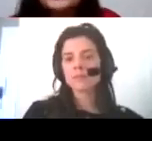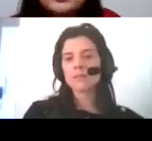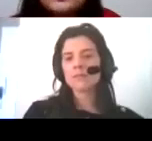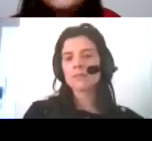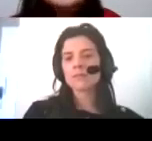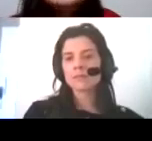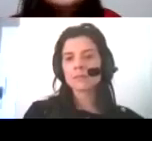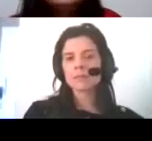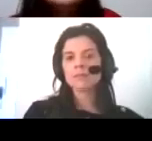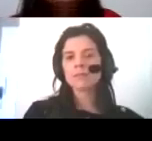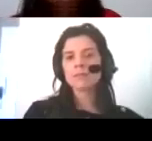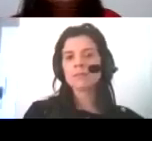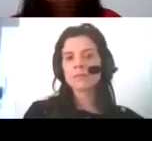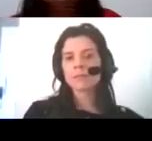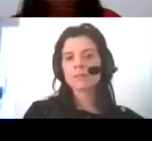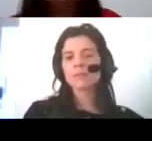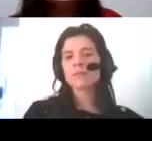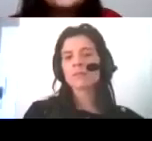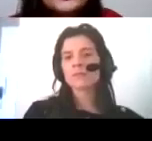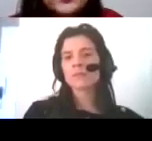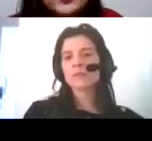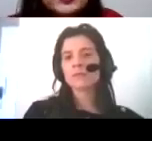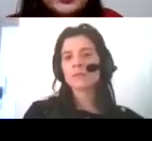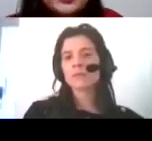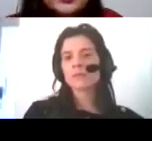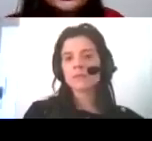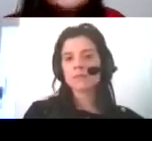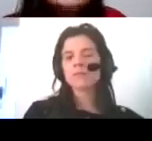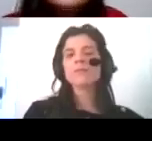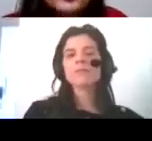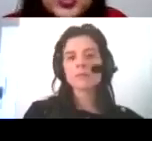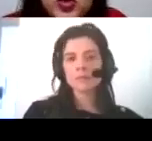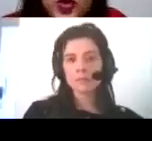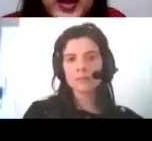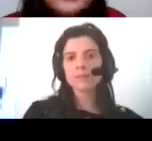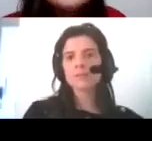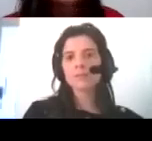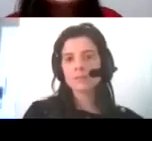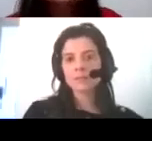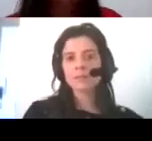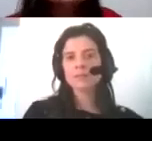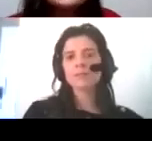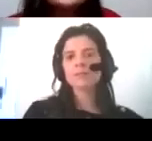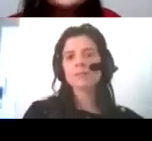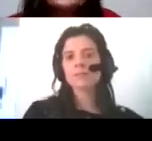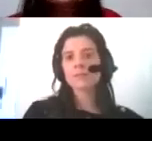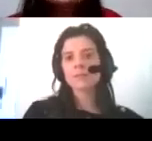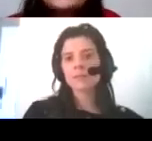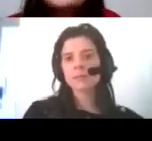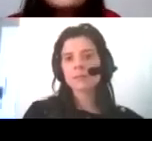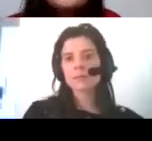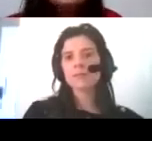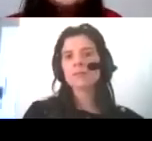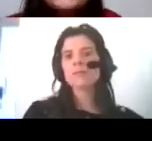e o otimismo, né? O lápis, ele representa a sua responsabilidade de escrever uma história. A gente deseja que realmente